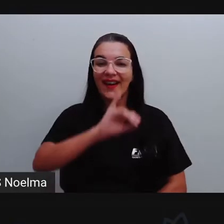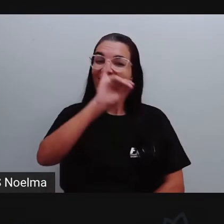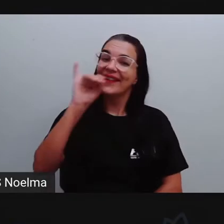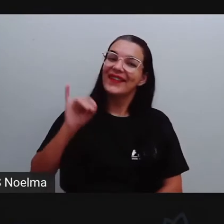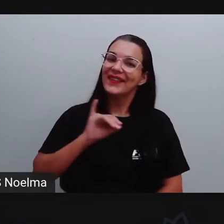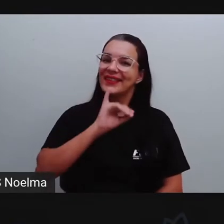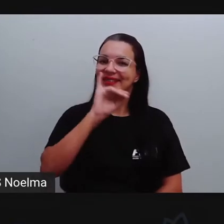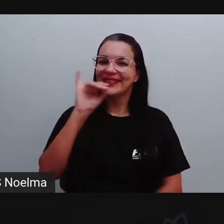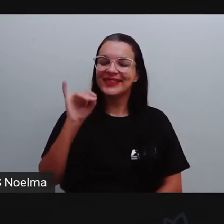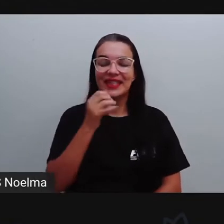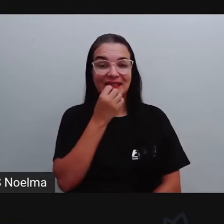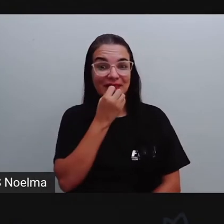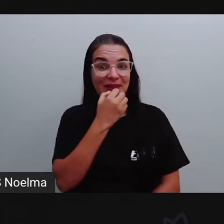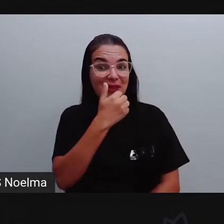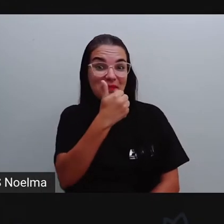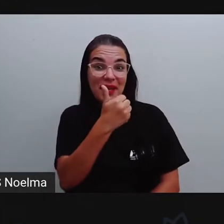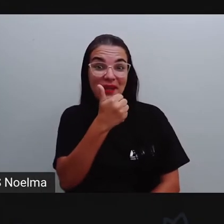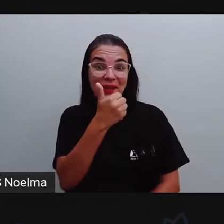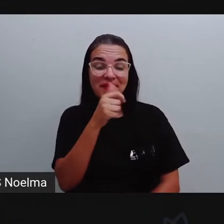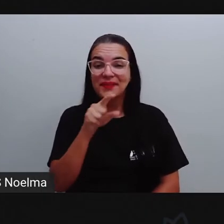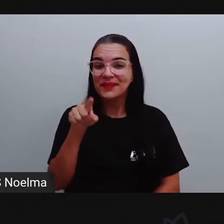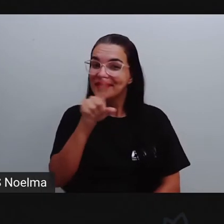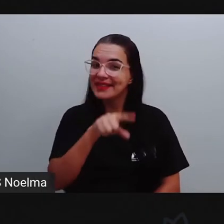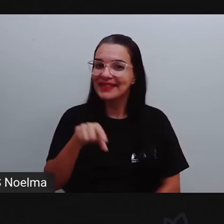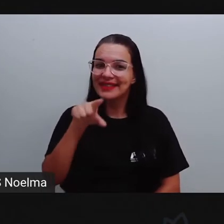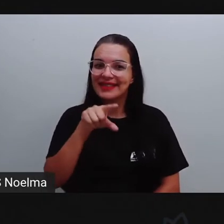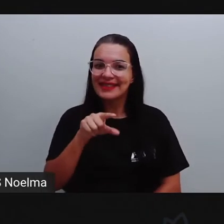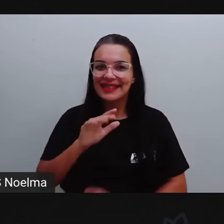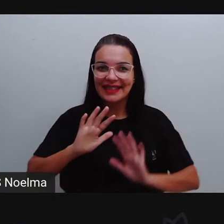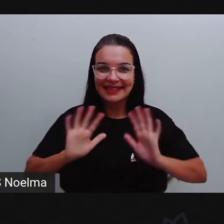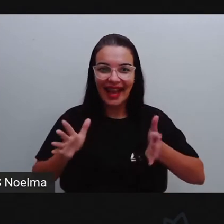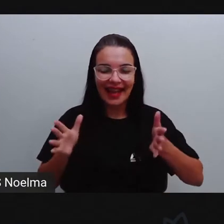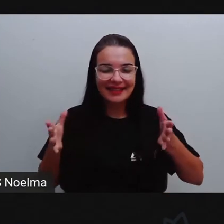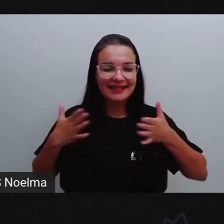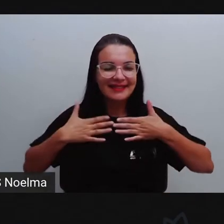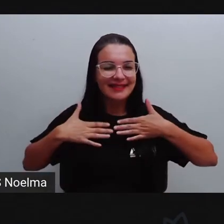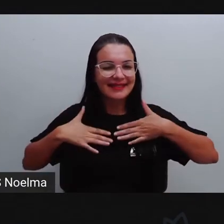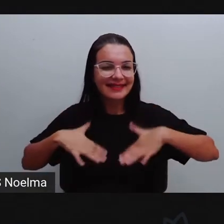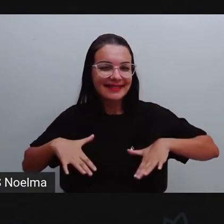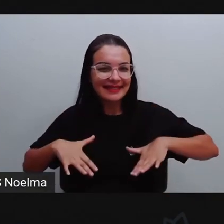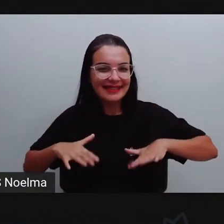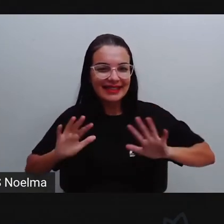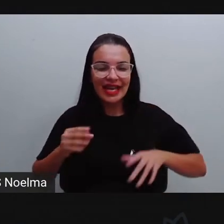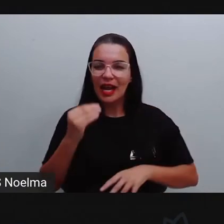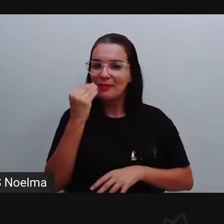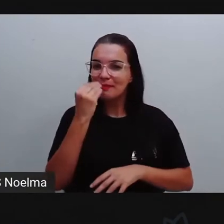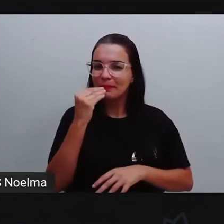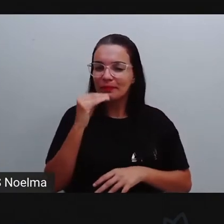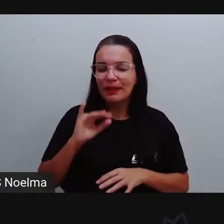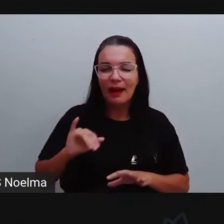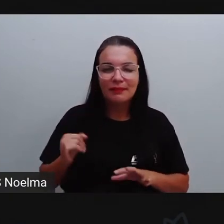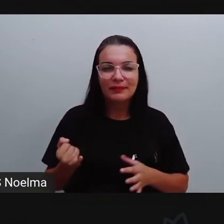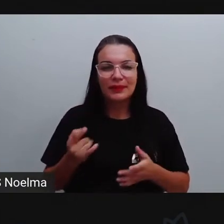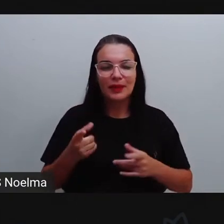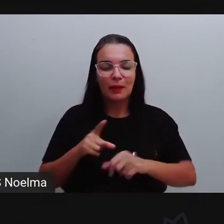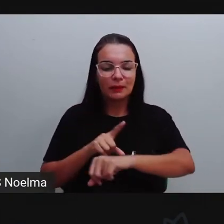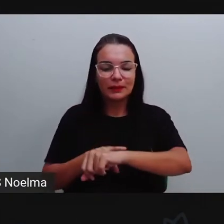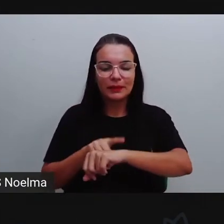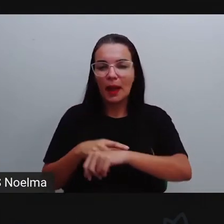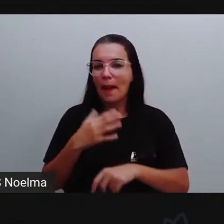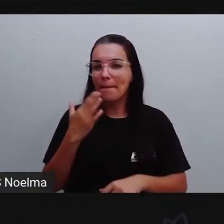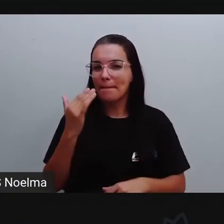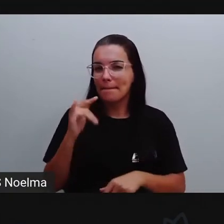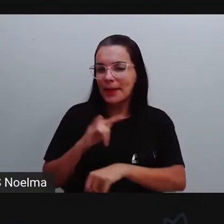Olá, meus amores, e aí, tudo bem com vocês? Descansados? Já aproveitaram já para ir ao banheiro, tomar